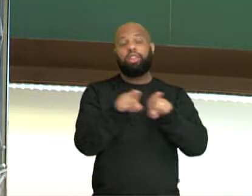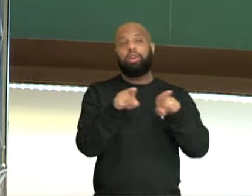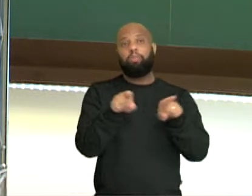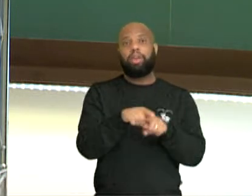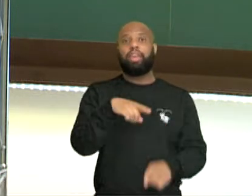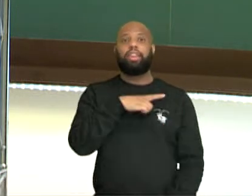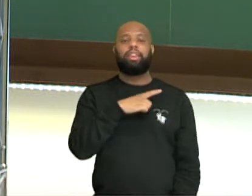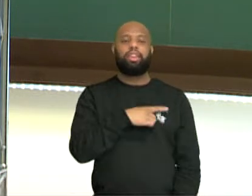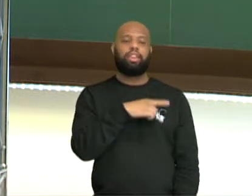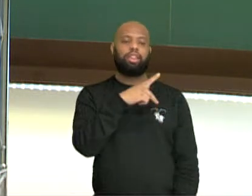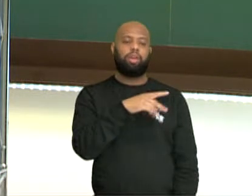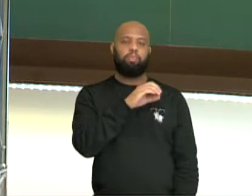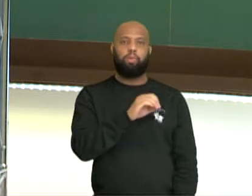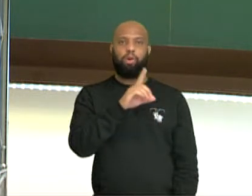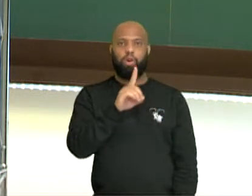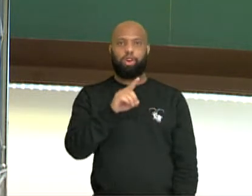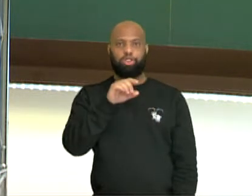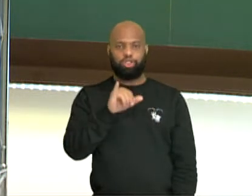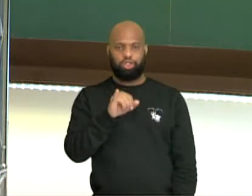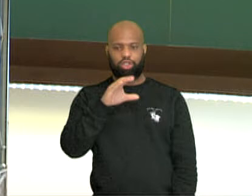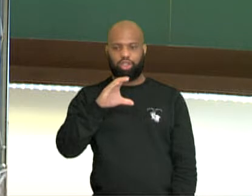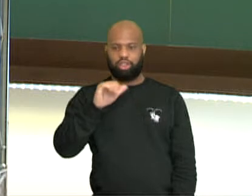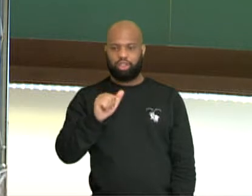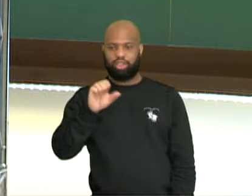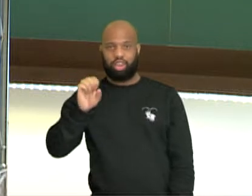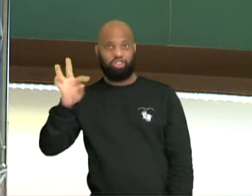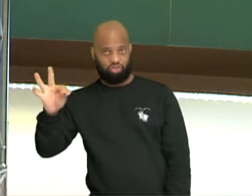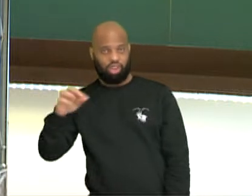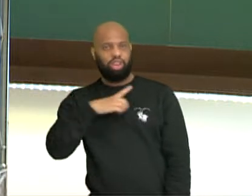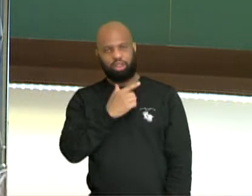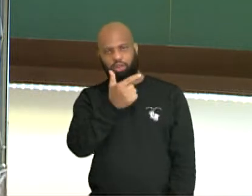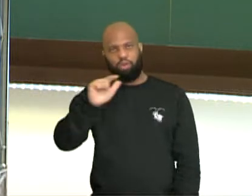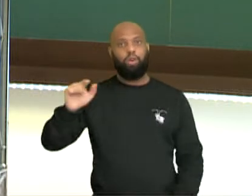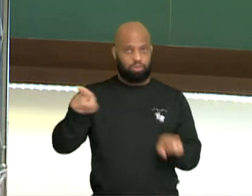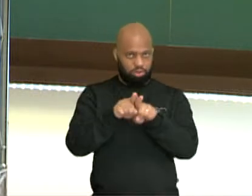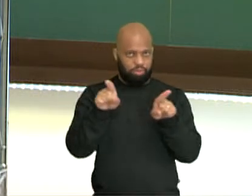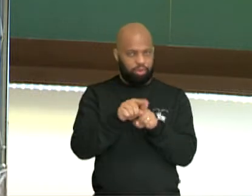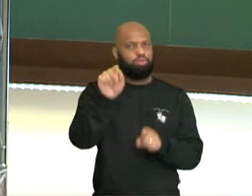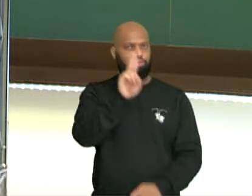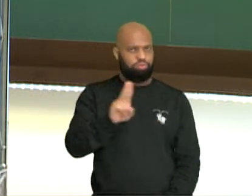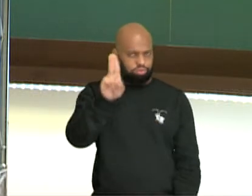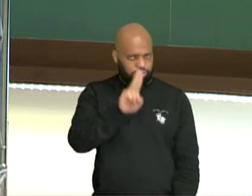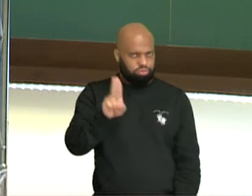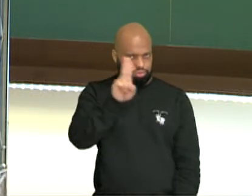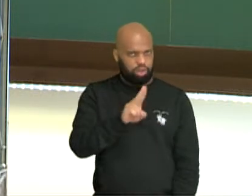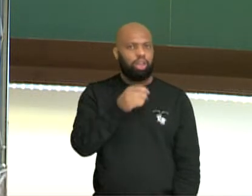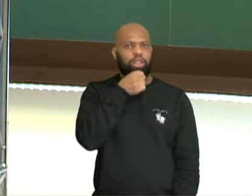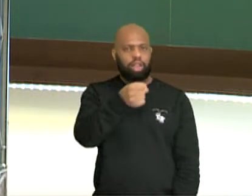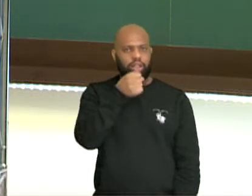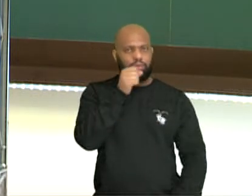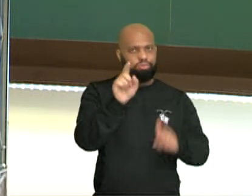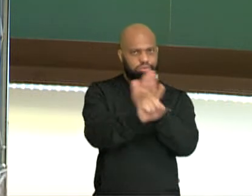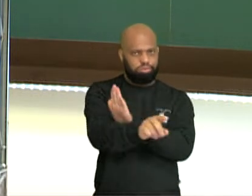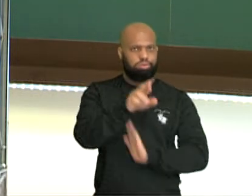podcast também, a gente pode ver outros recursos mostrando a entrevista, não é verdade?